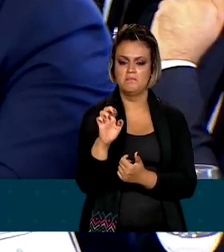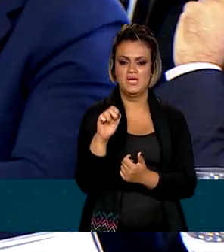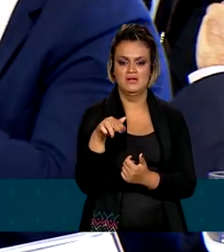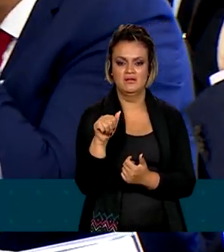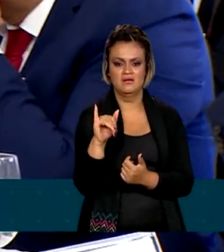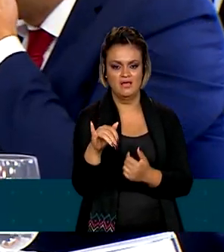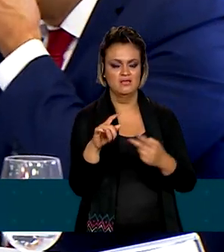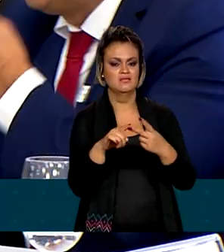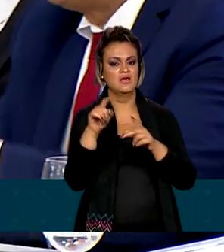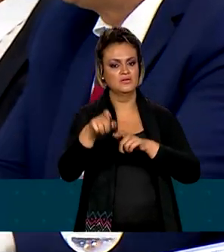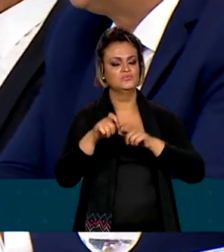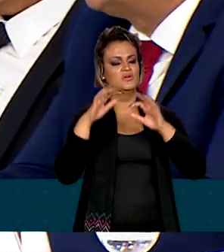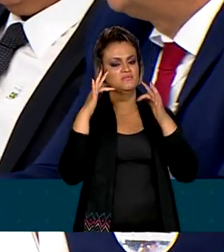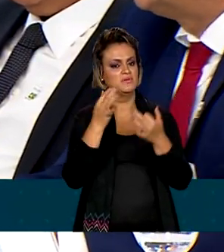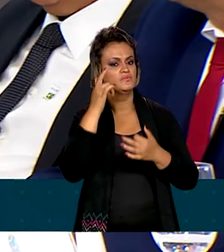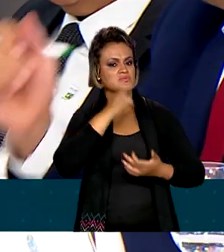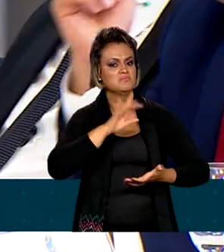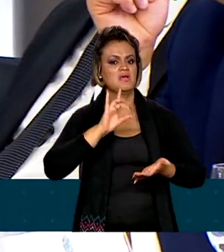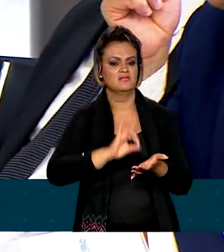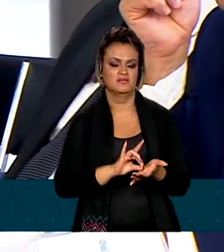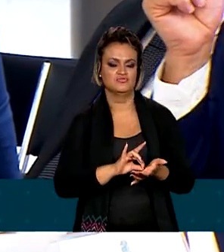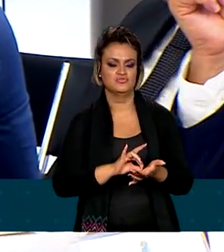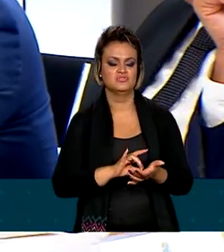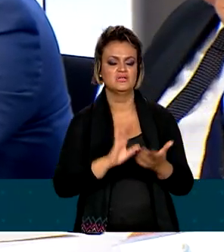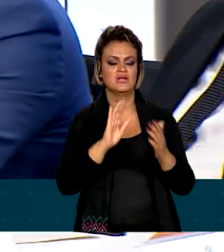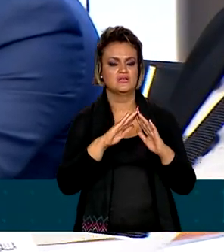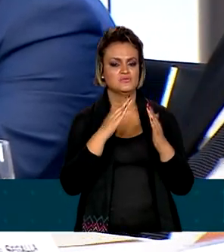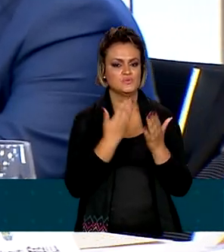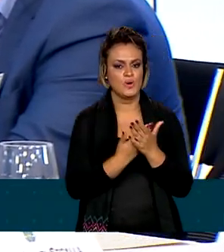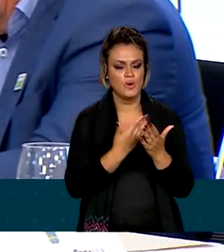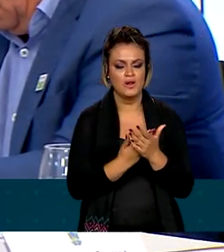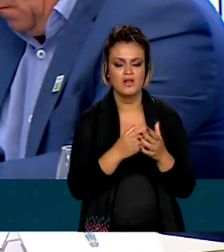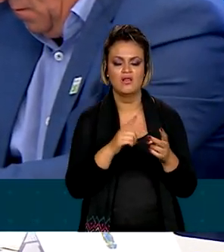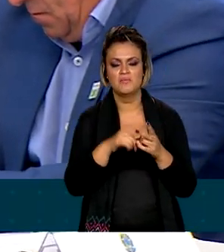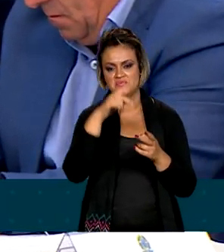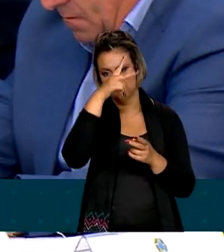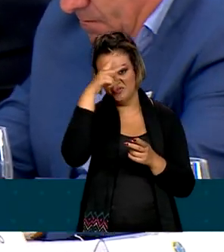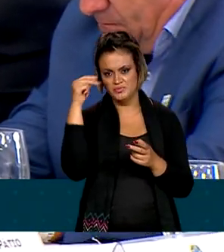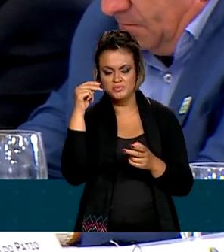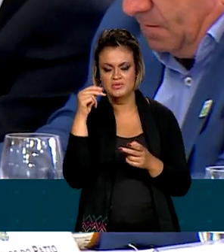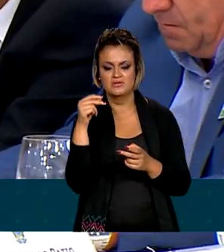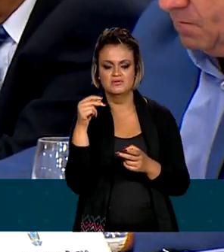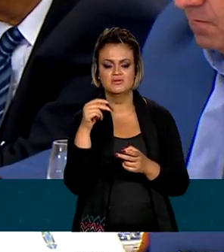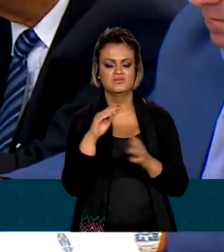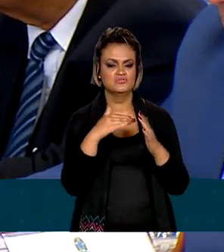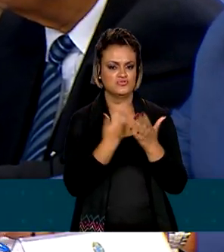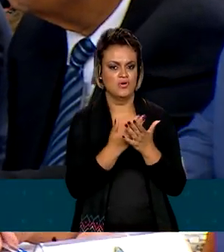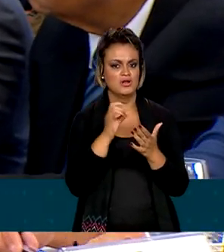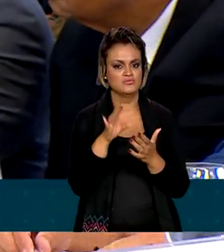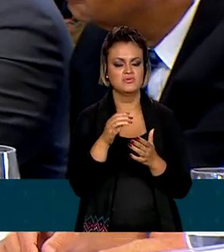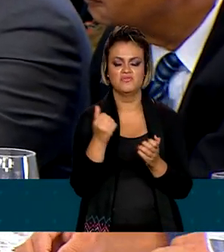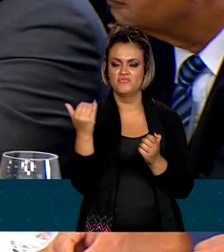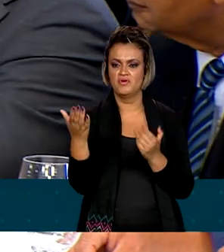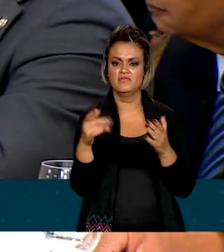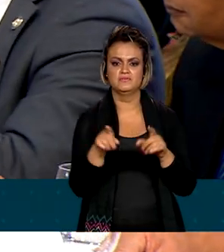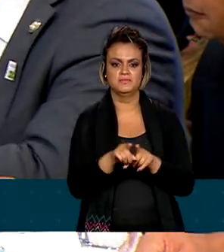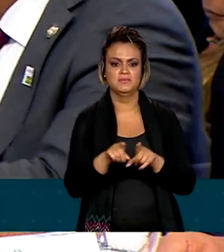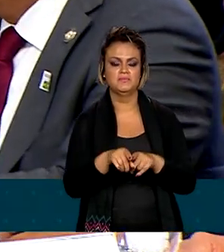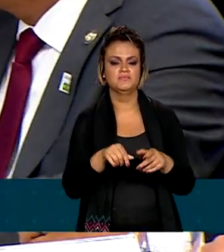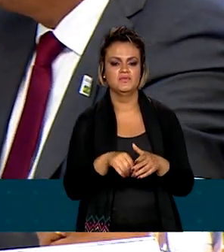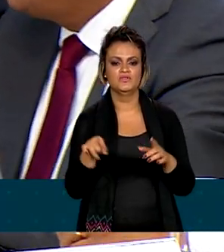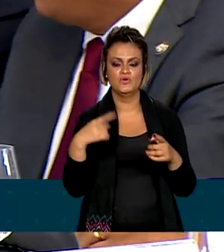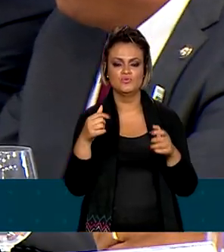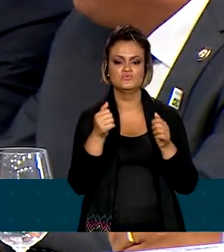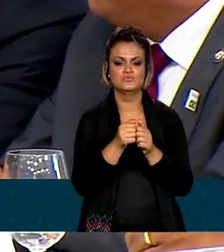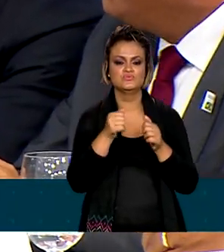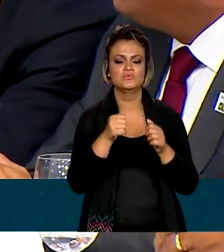da agricultura familiar uma realidade em nossas escolas, em nossas prefeituras, para além das escolas mesmo. Juntos